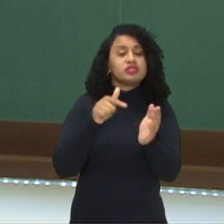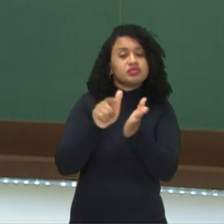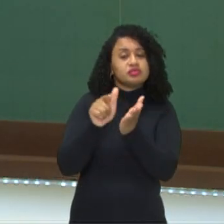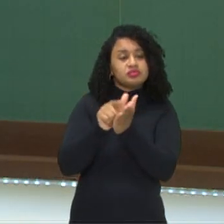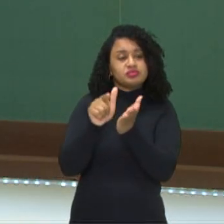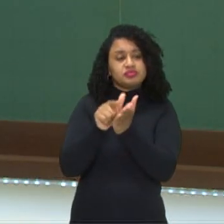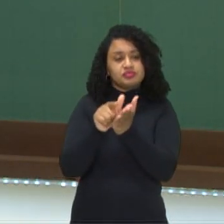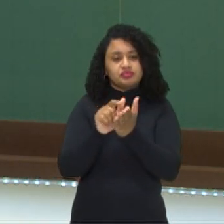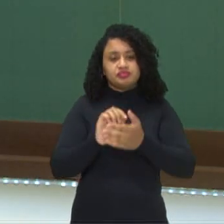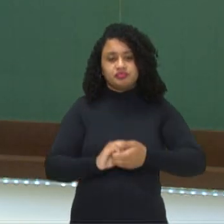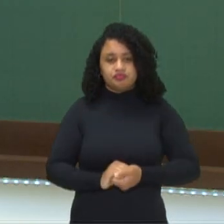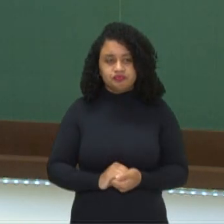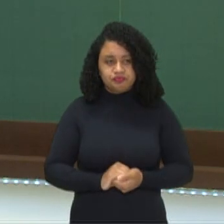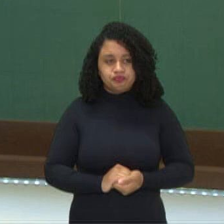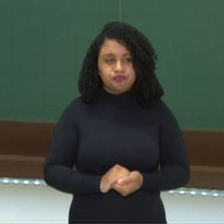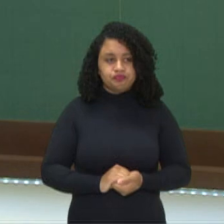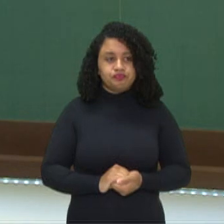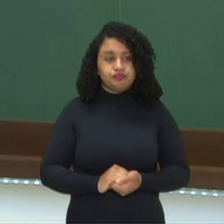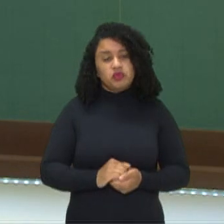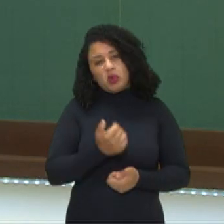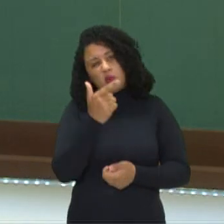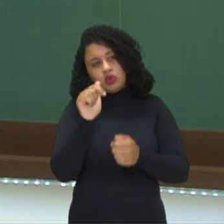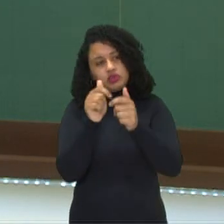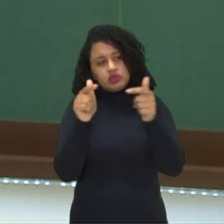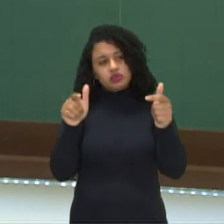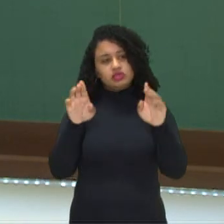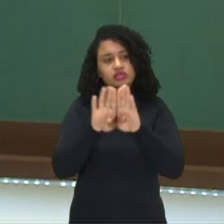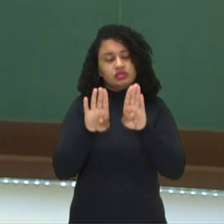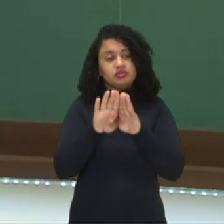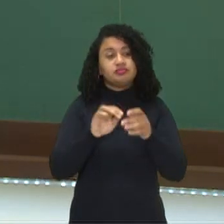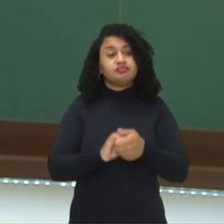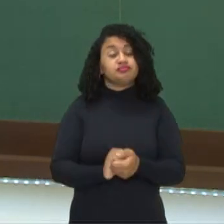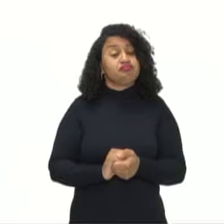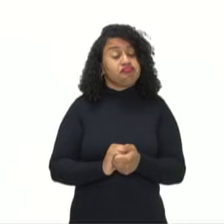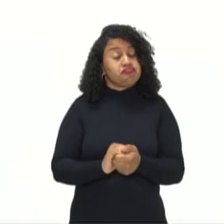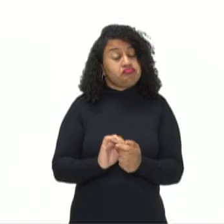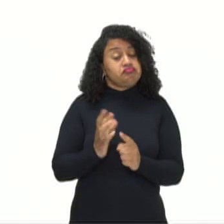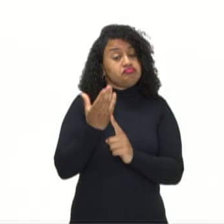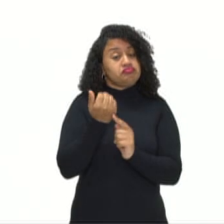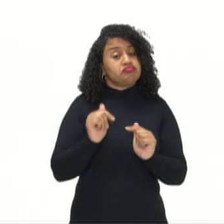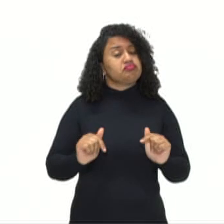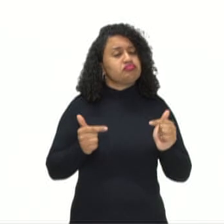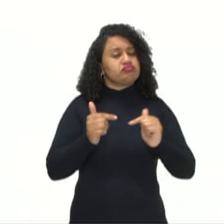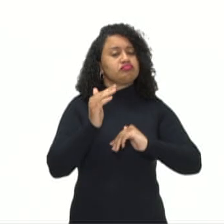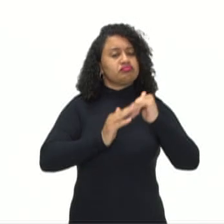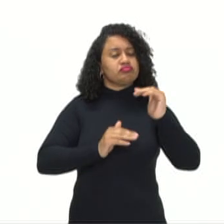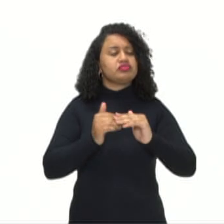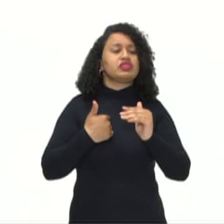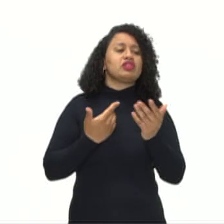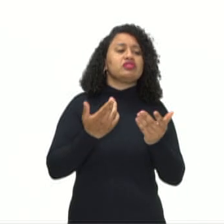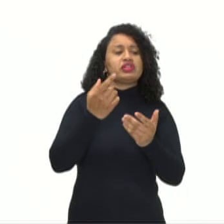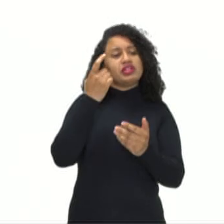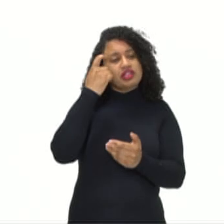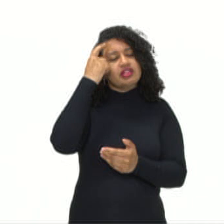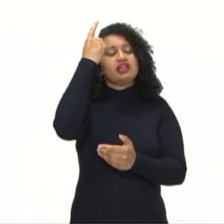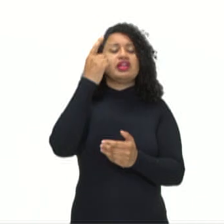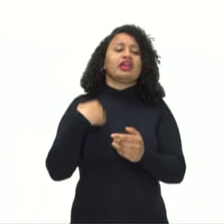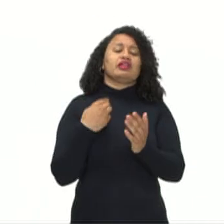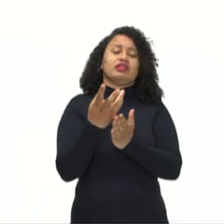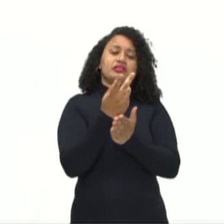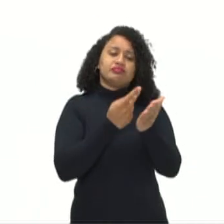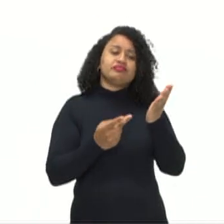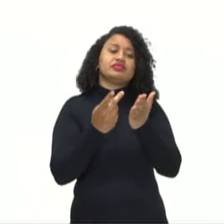papel. Ou outro suporte, né? Aqui, arte em ação. Então, criar uma gravura, né? Criar esse